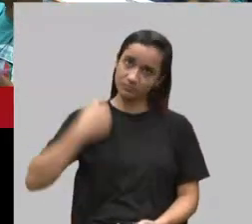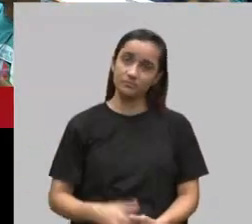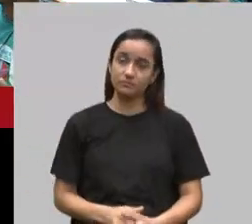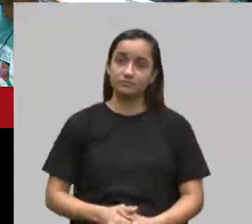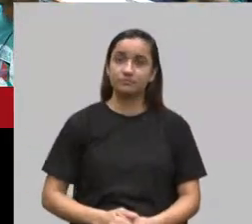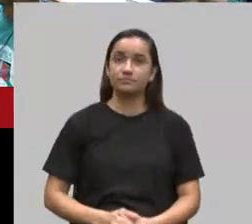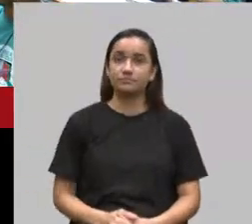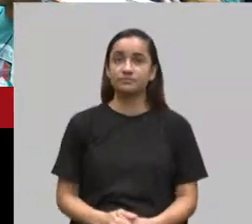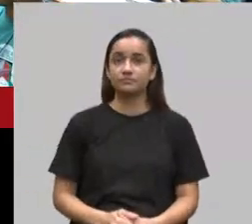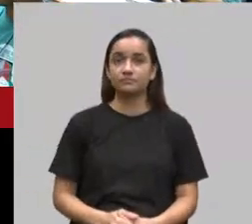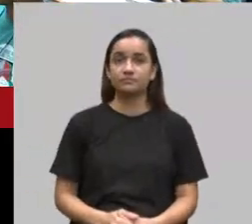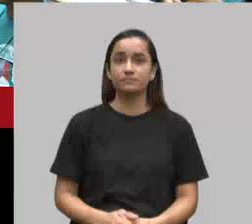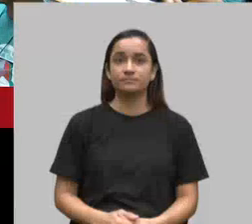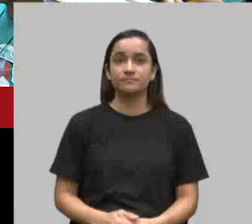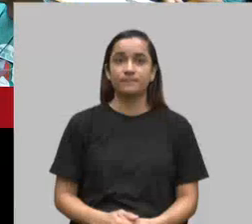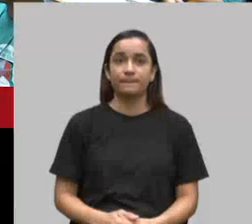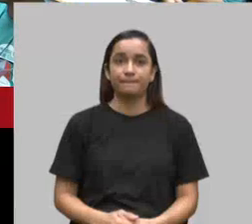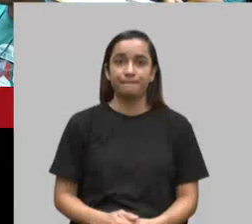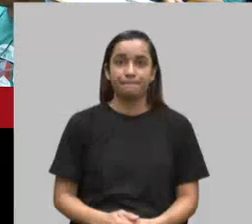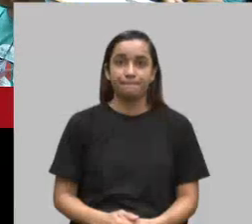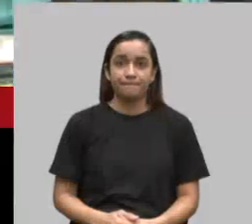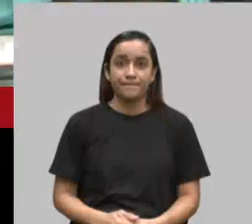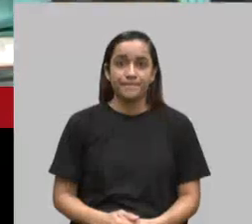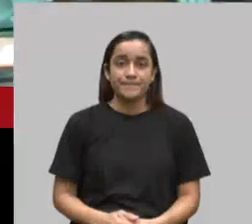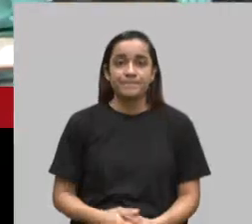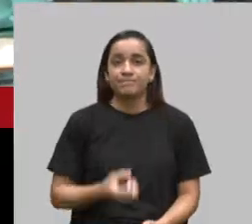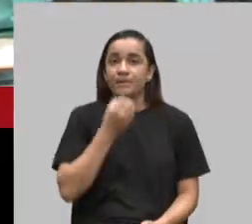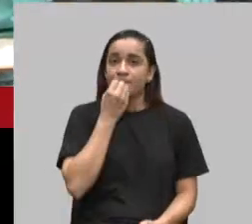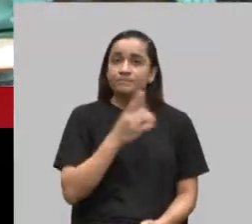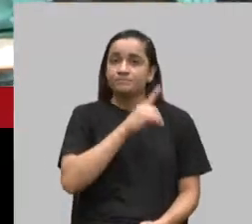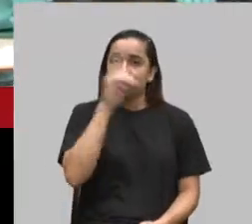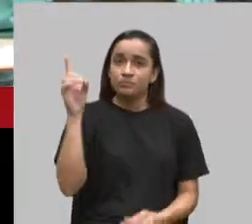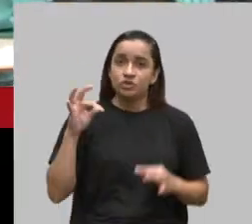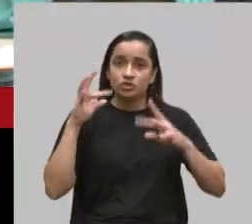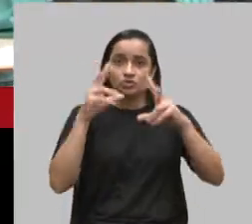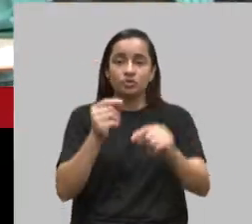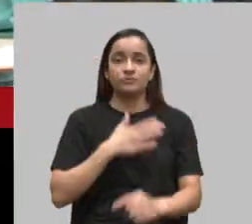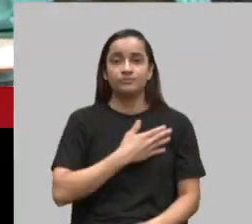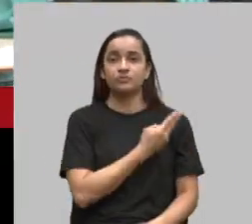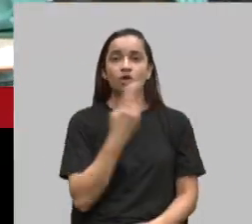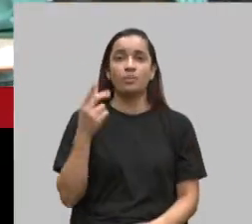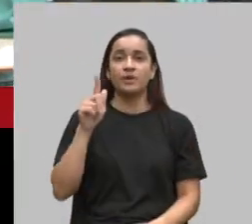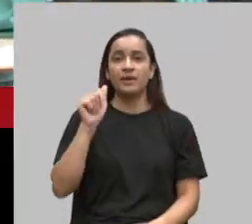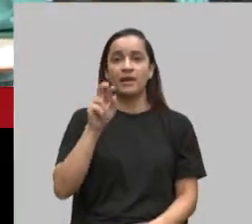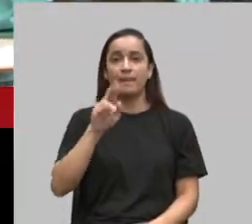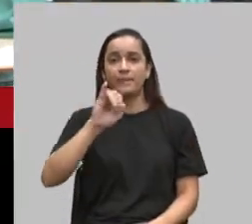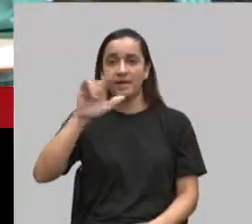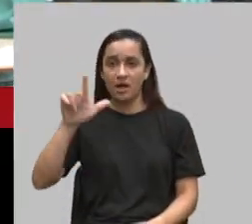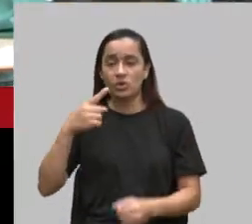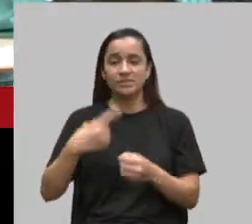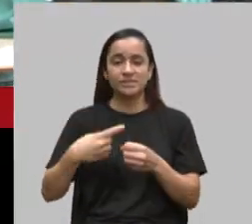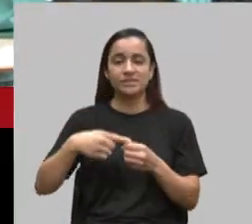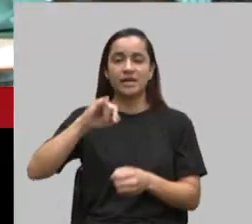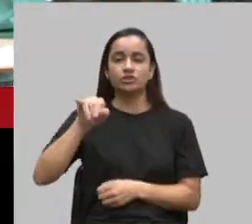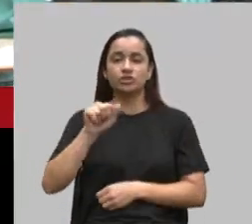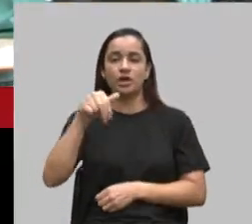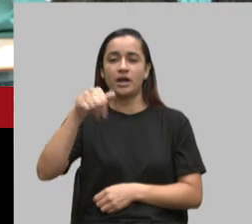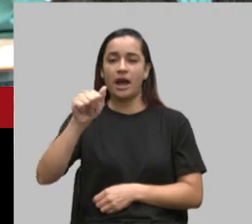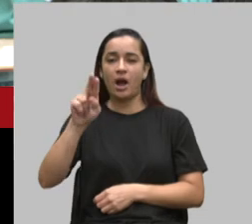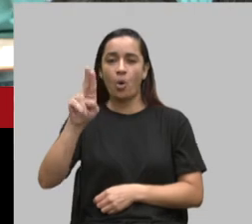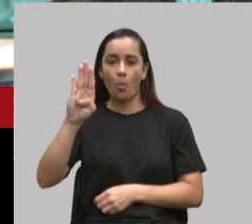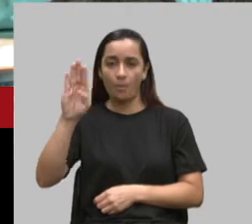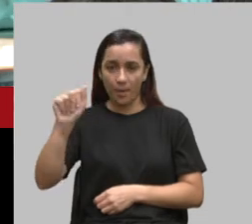pode falar bom dia a todos eu sou Gabriel Renan da cidade de Janaúba e gostaria de começar aqui